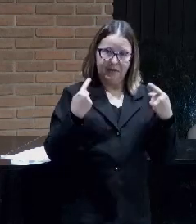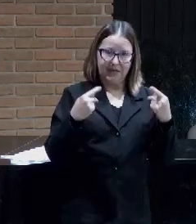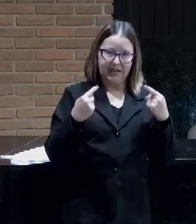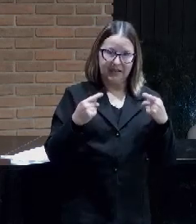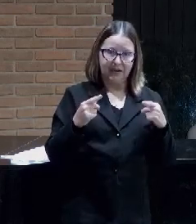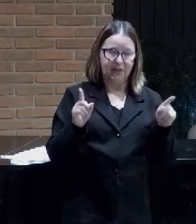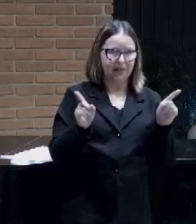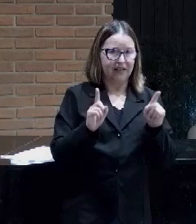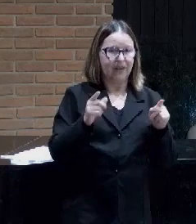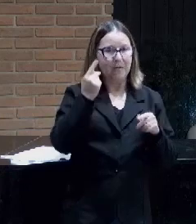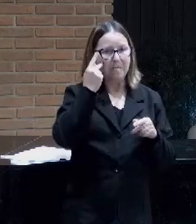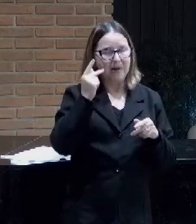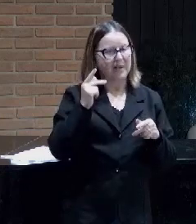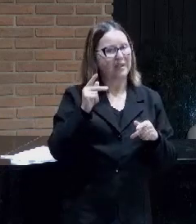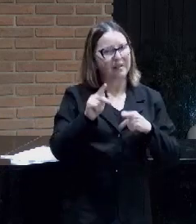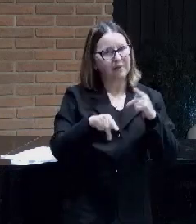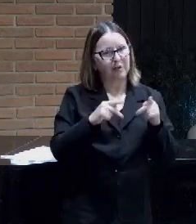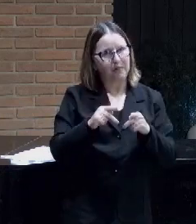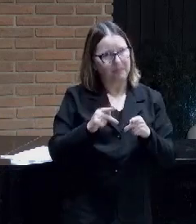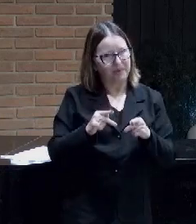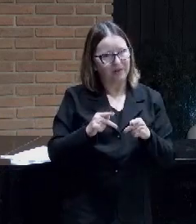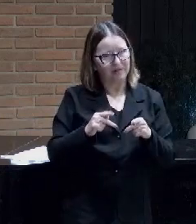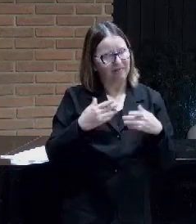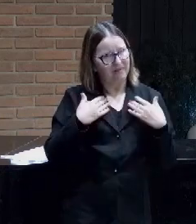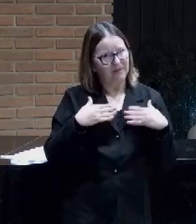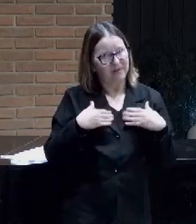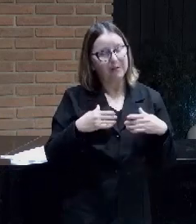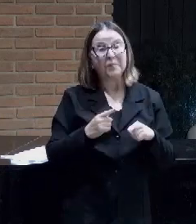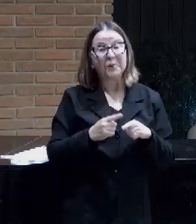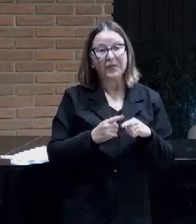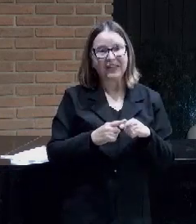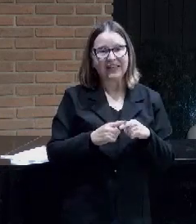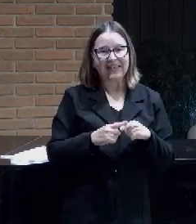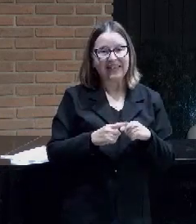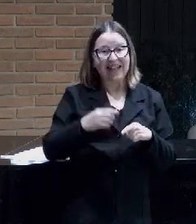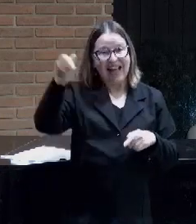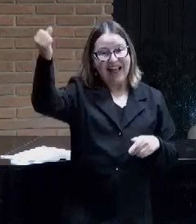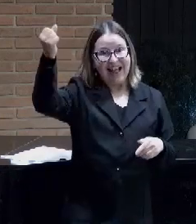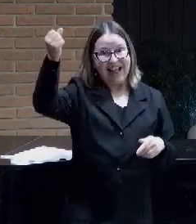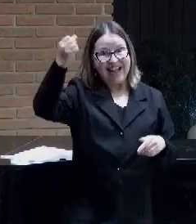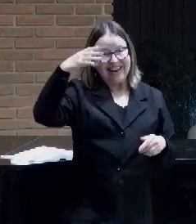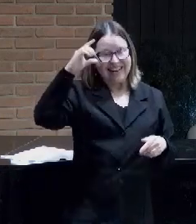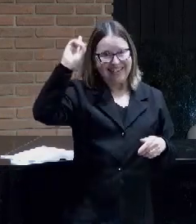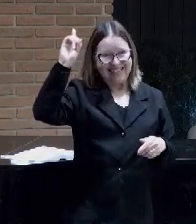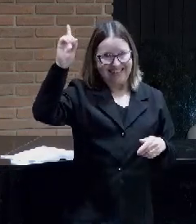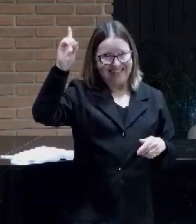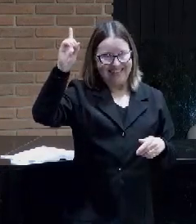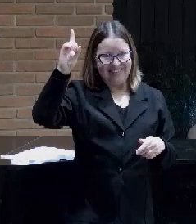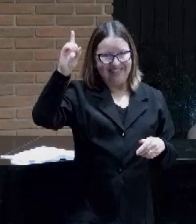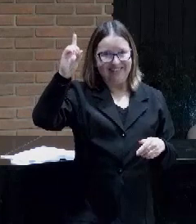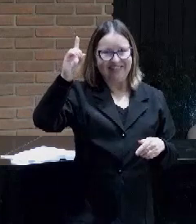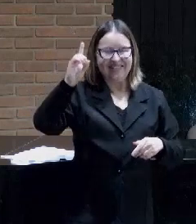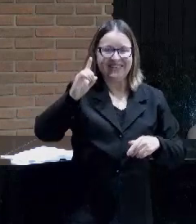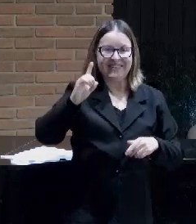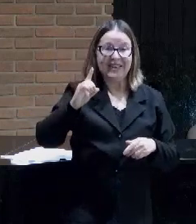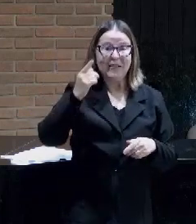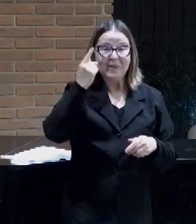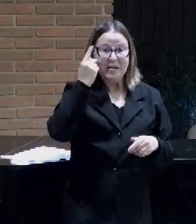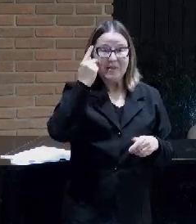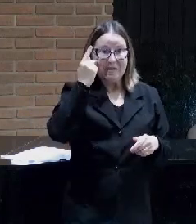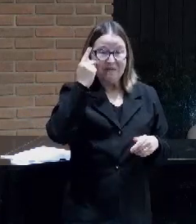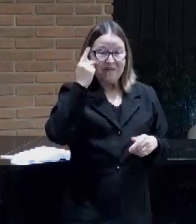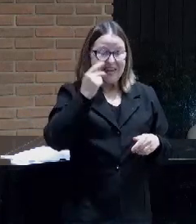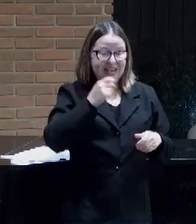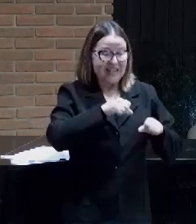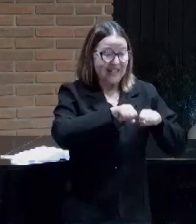quê? Porque quando a graça de Deus vem até os seus corações para poder transformar e quebrantar seus corações, elas não precisam, porque elas